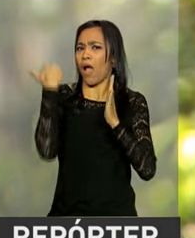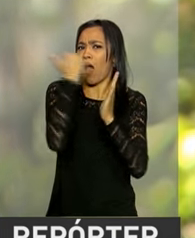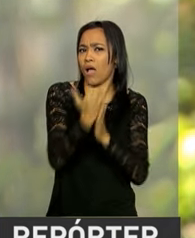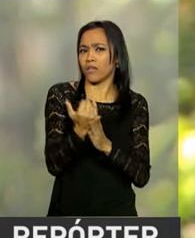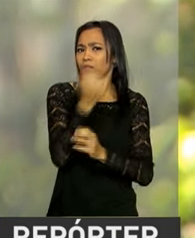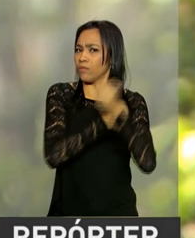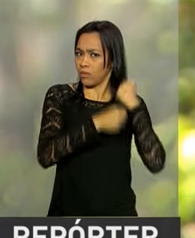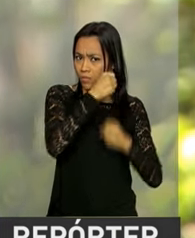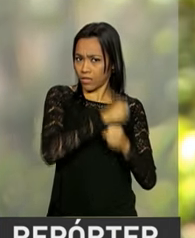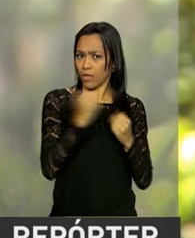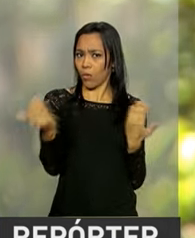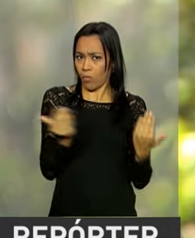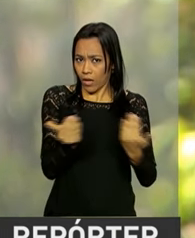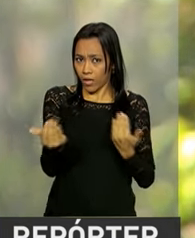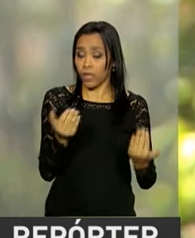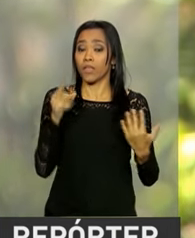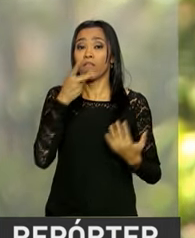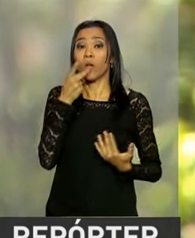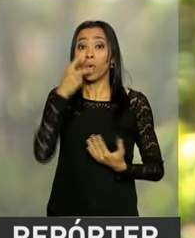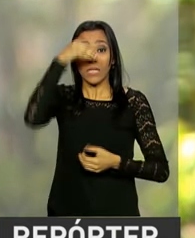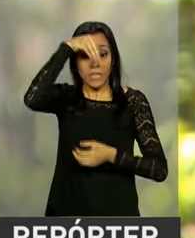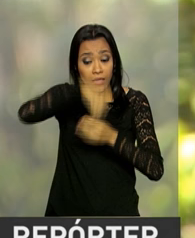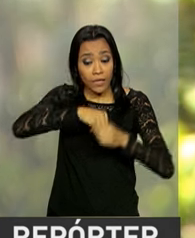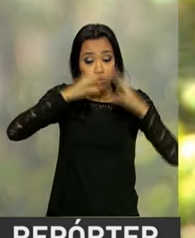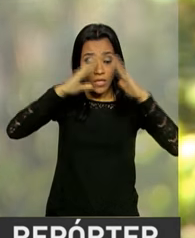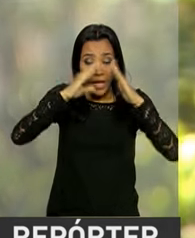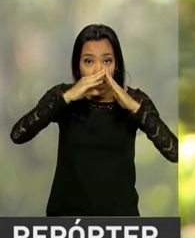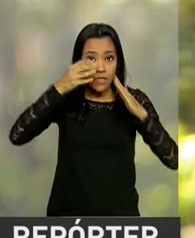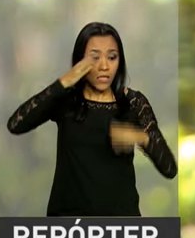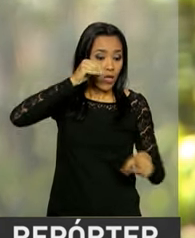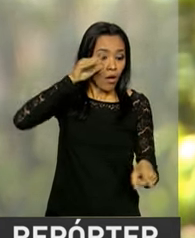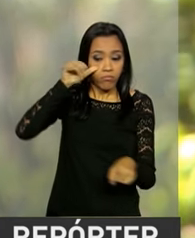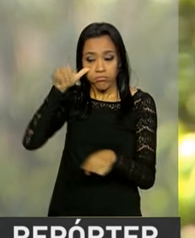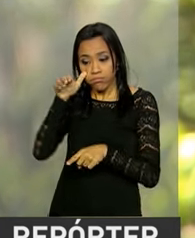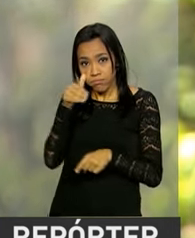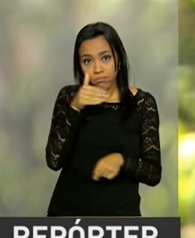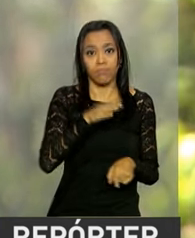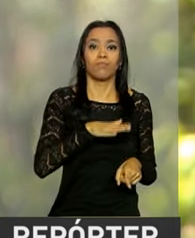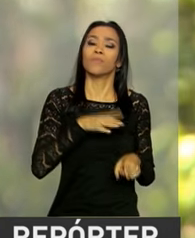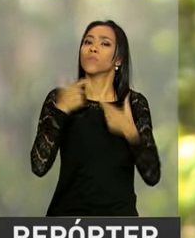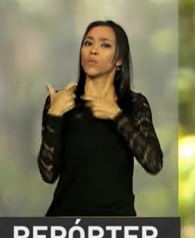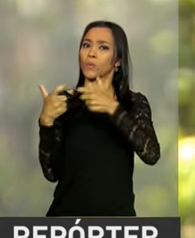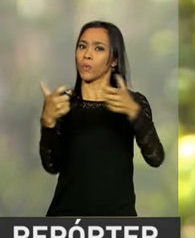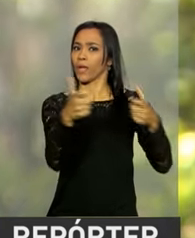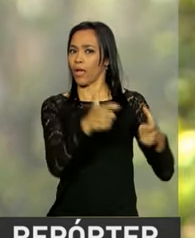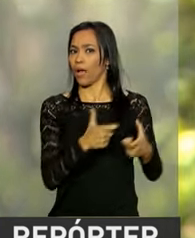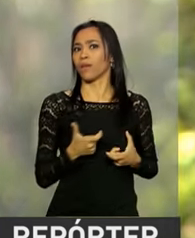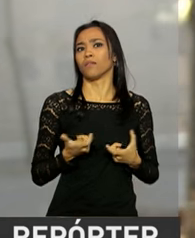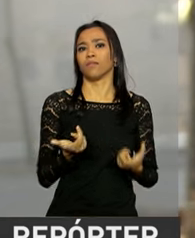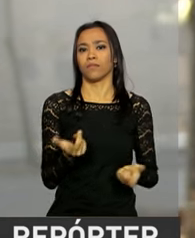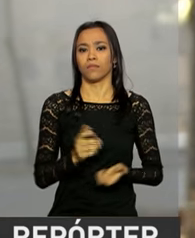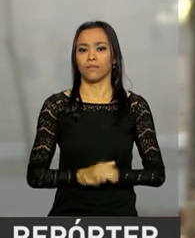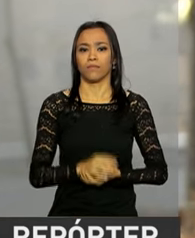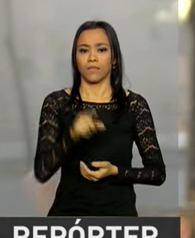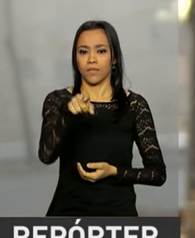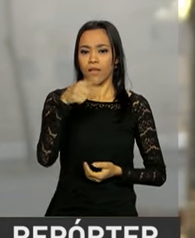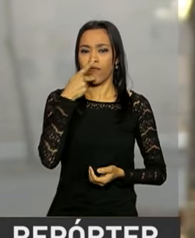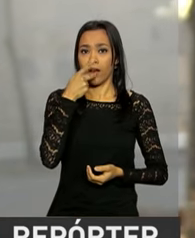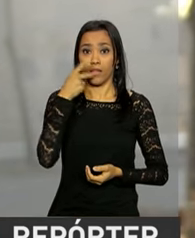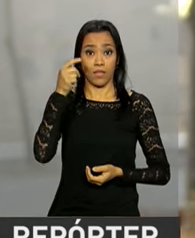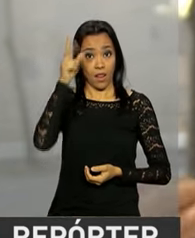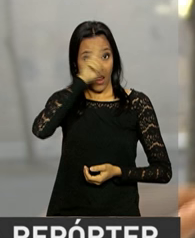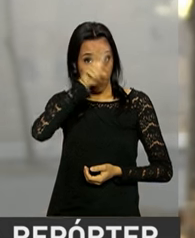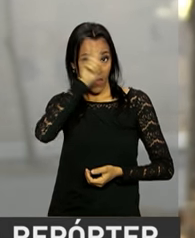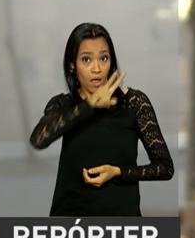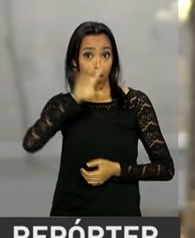Os especialistas alertam que as vistorias dentro de casa devem ser feitas o ano inteiro e nos locais menos óbvios. Tem que lembrar que o